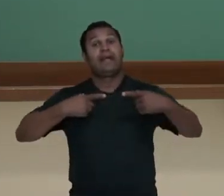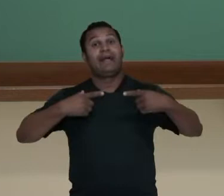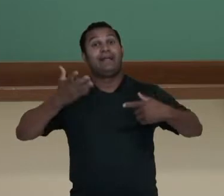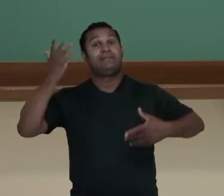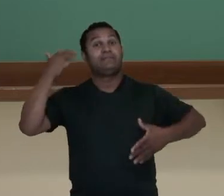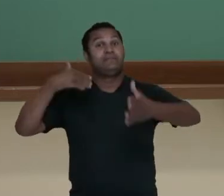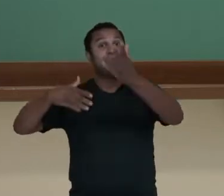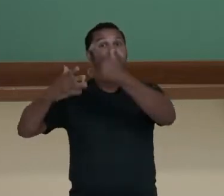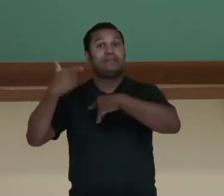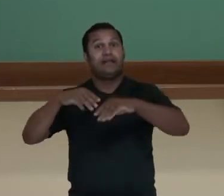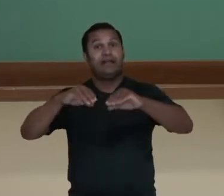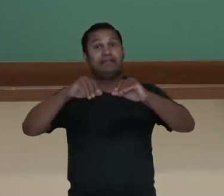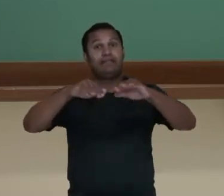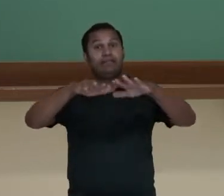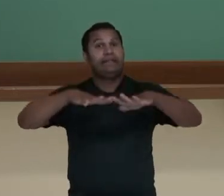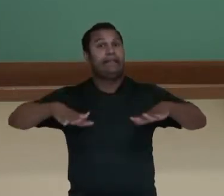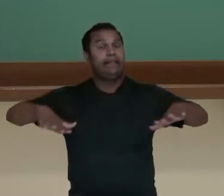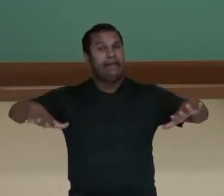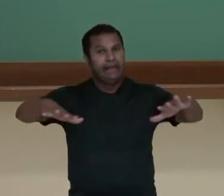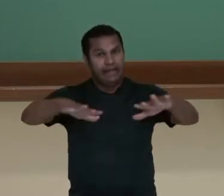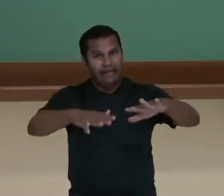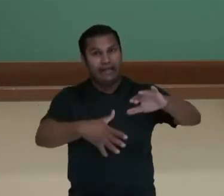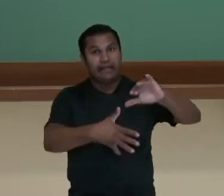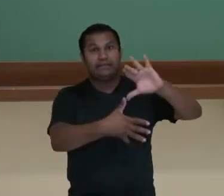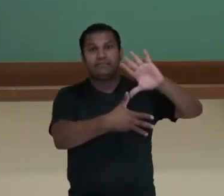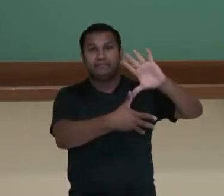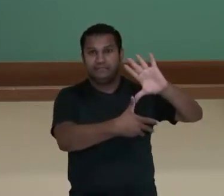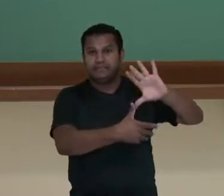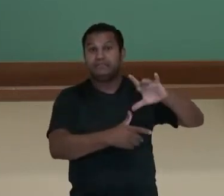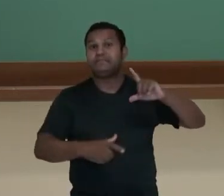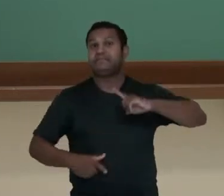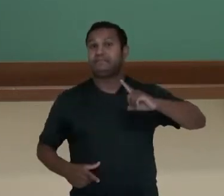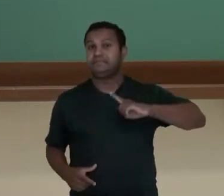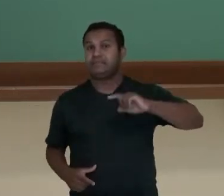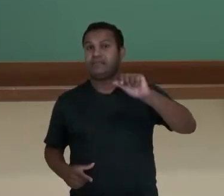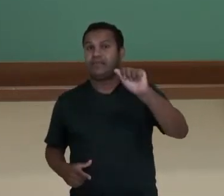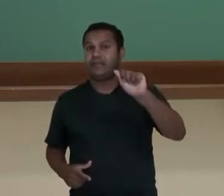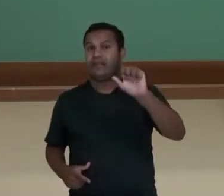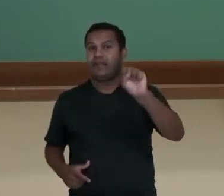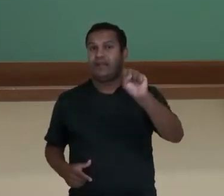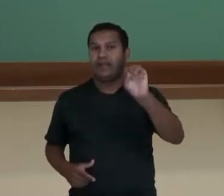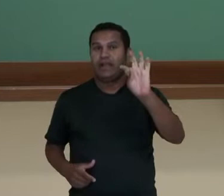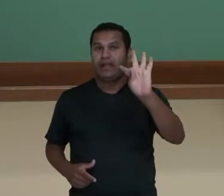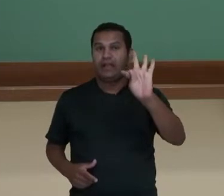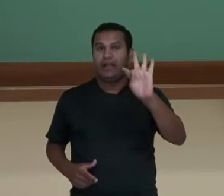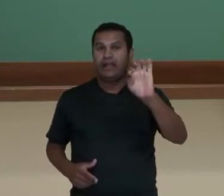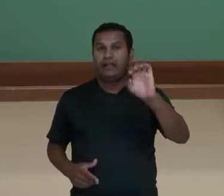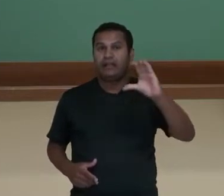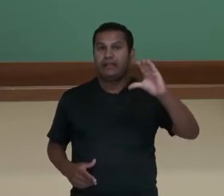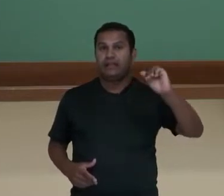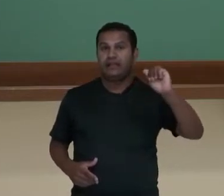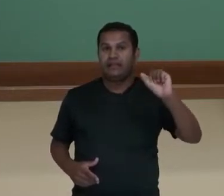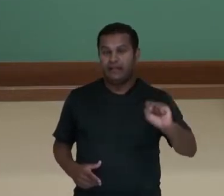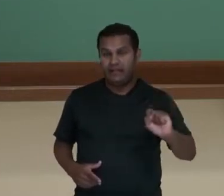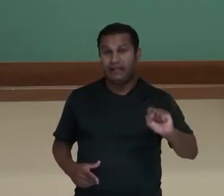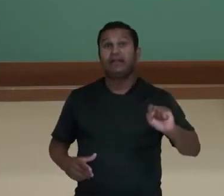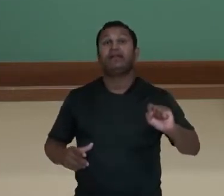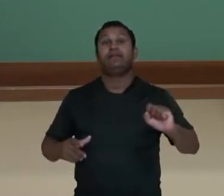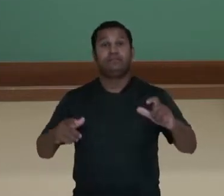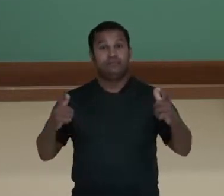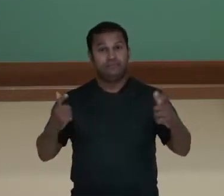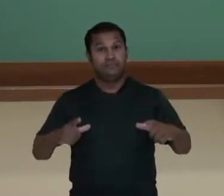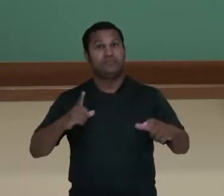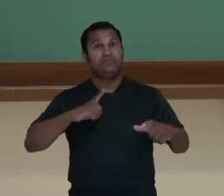terras astecas, os astecas que formaram uma grande civilização, onde hoje tem ali, né, o sul dos